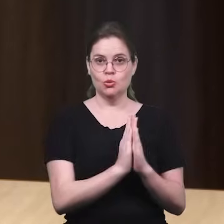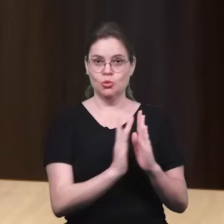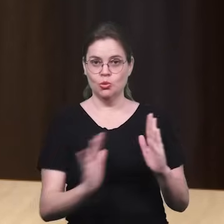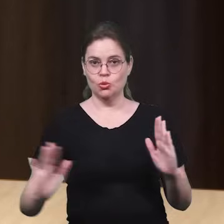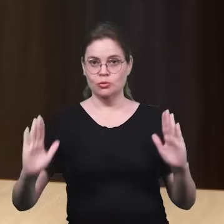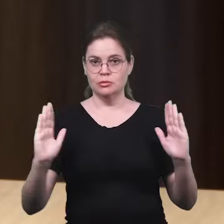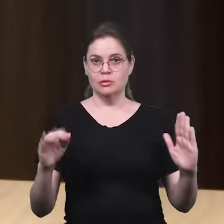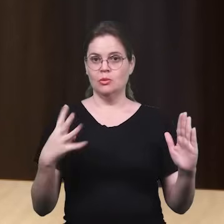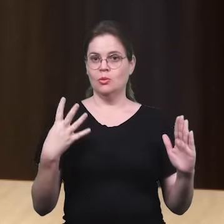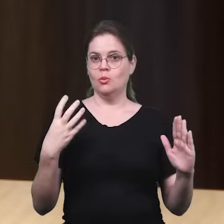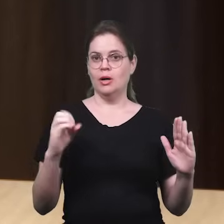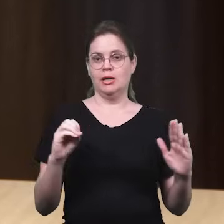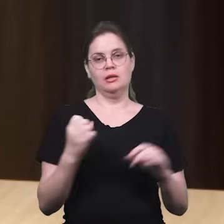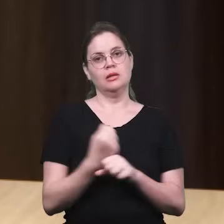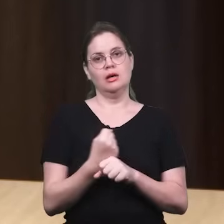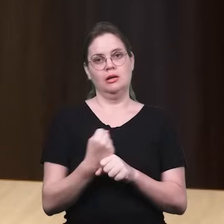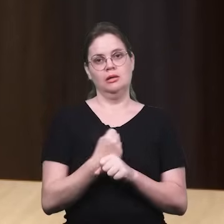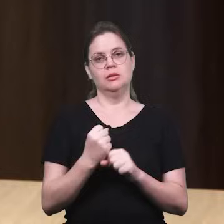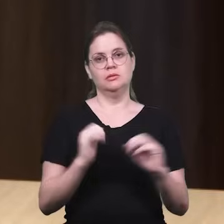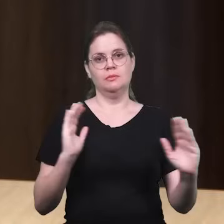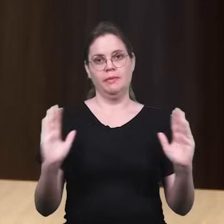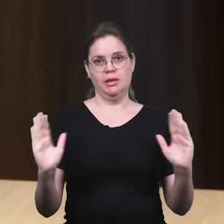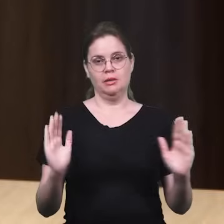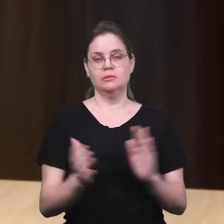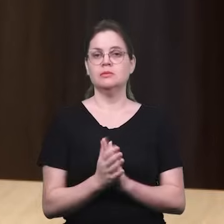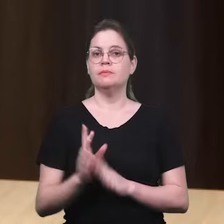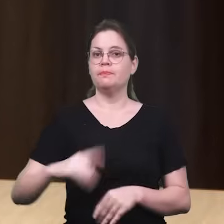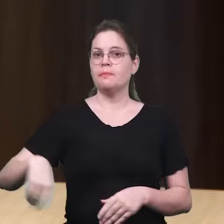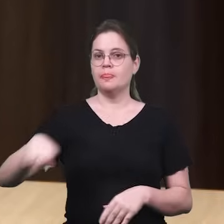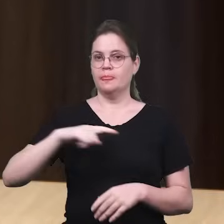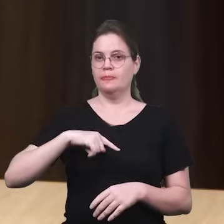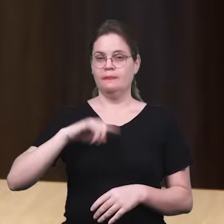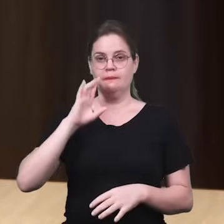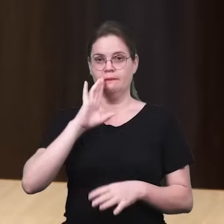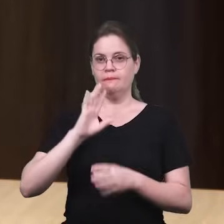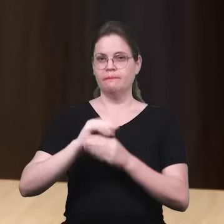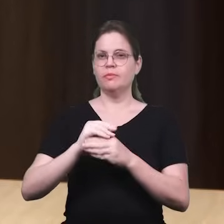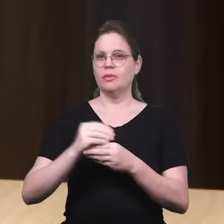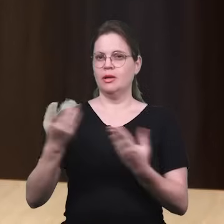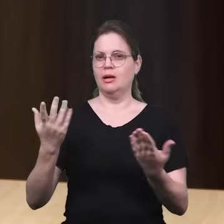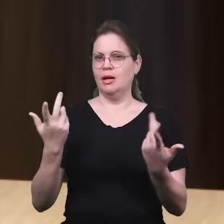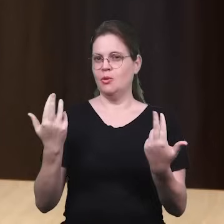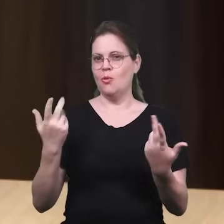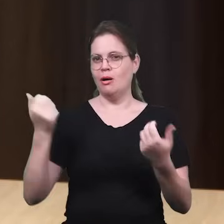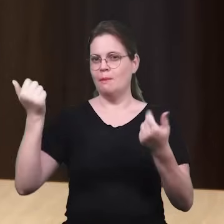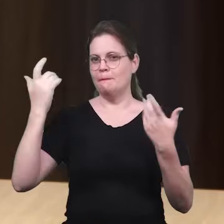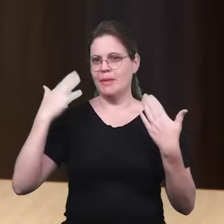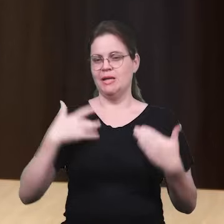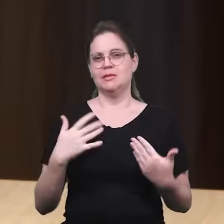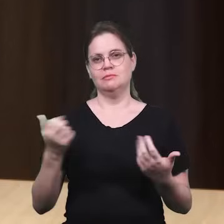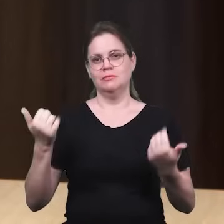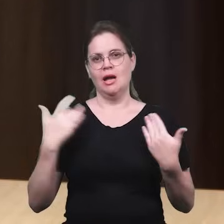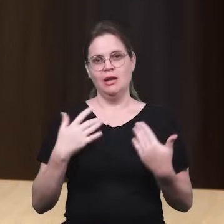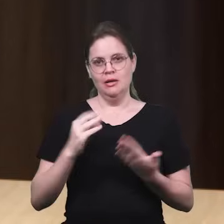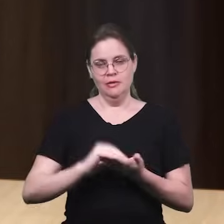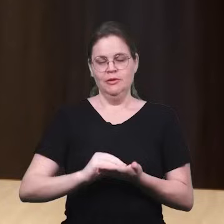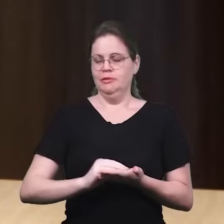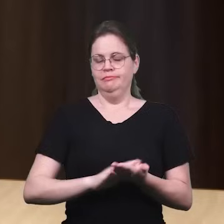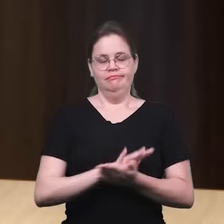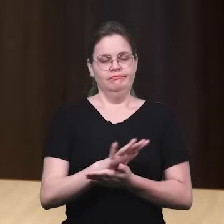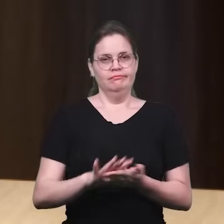nós hoje agradecemos ao Senhor porque não tem faltado esse pão. Mas será Amém. que a palavra de Deus para nós